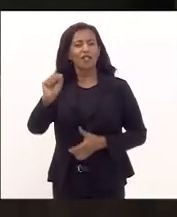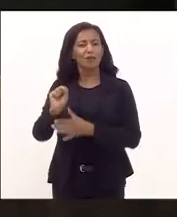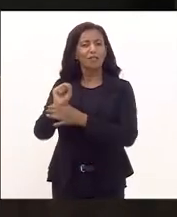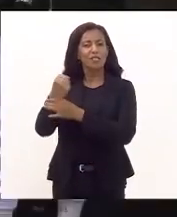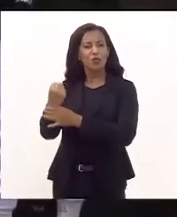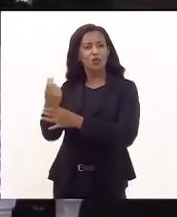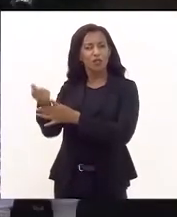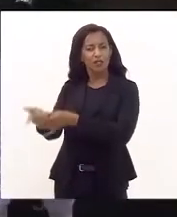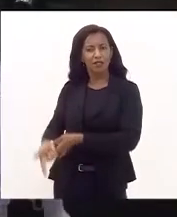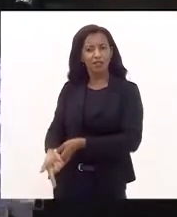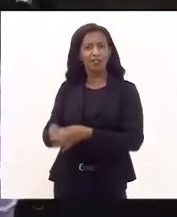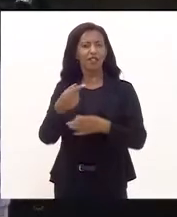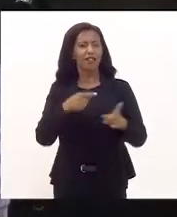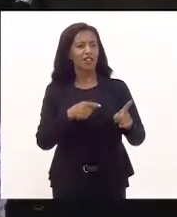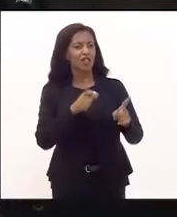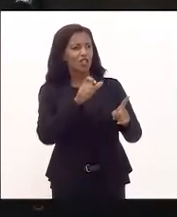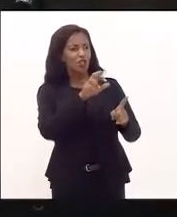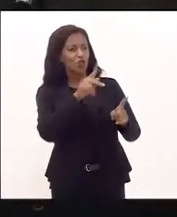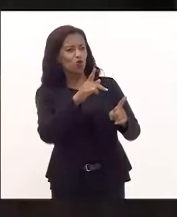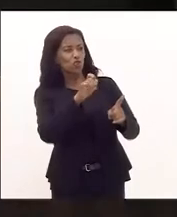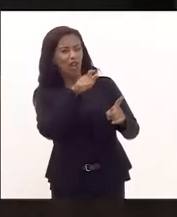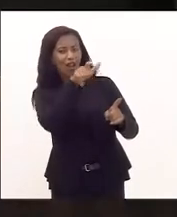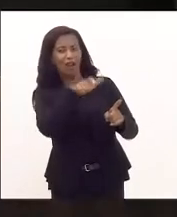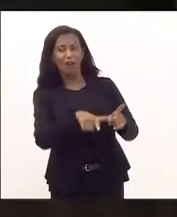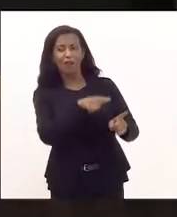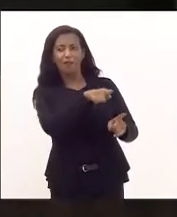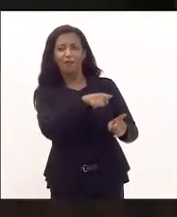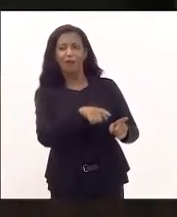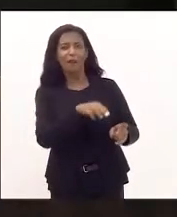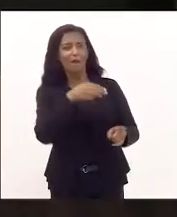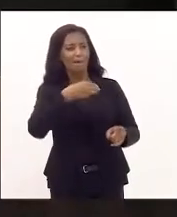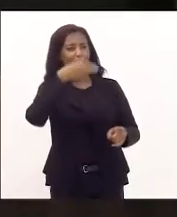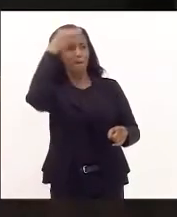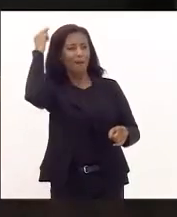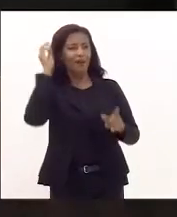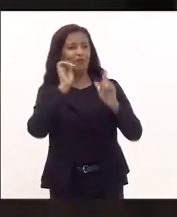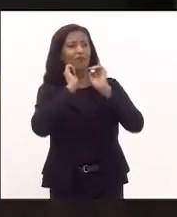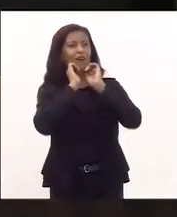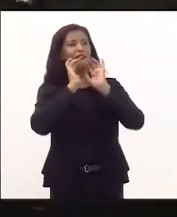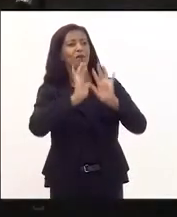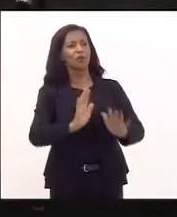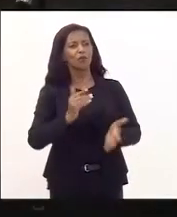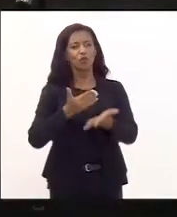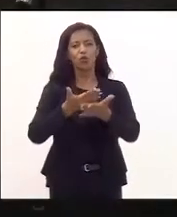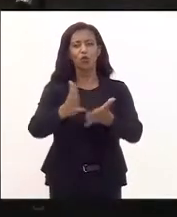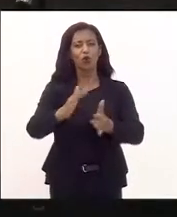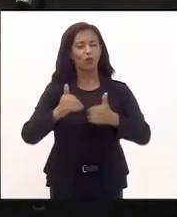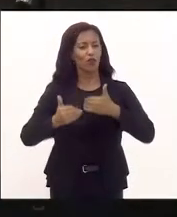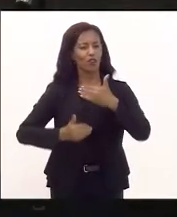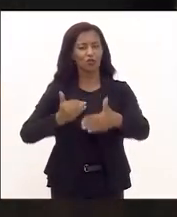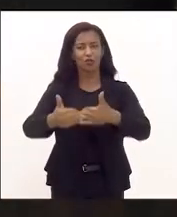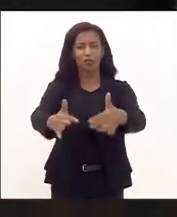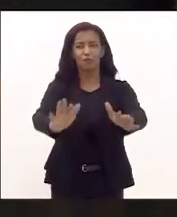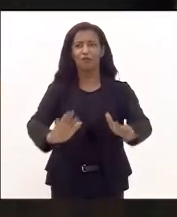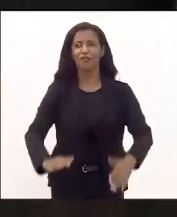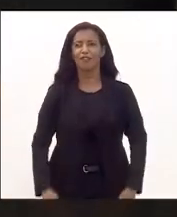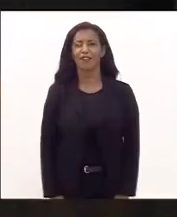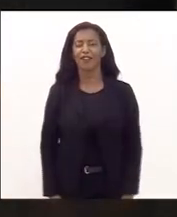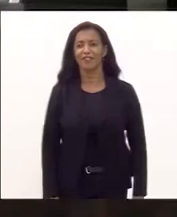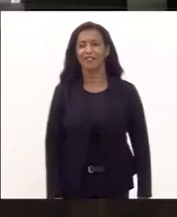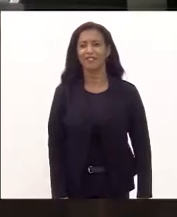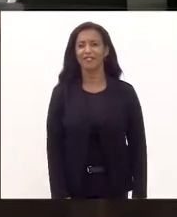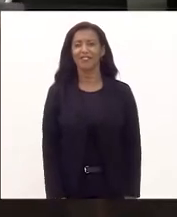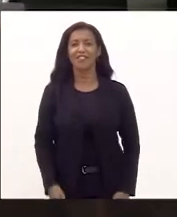segurança e o Kicharme e o Malafaia abençoa e o resto anda para frente. Pela ordem, presidente. Isso